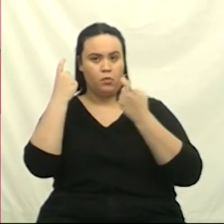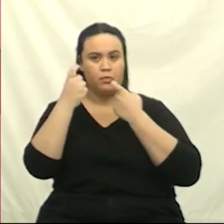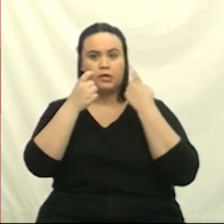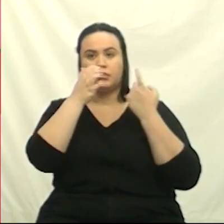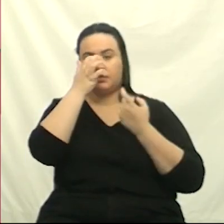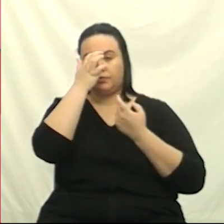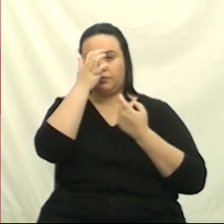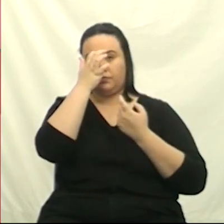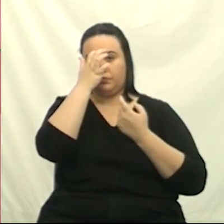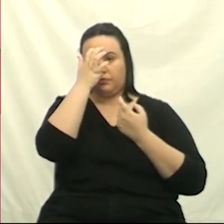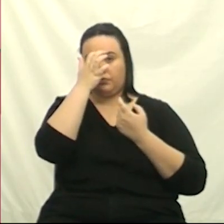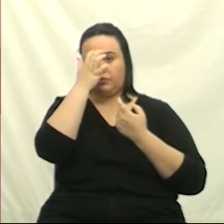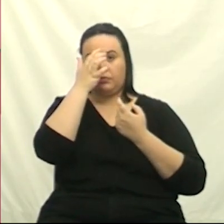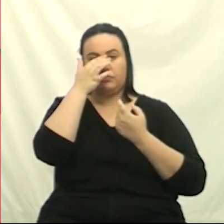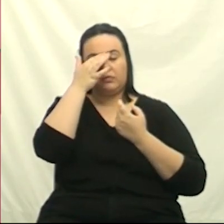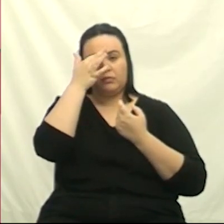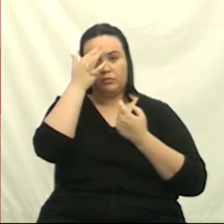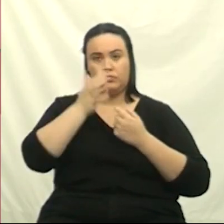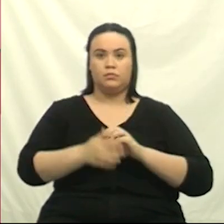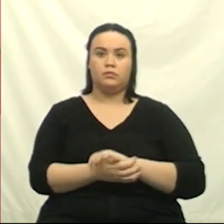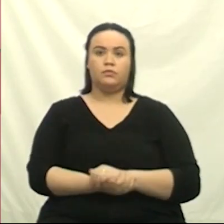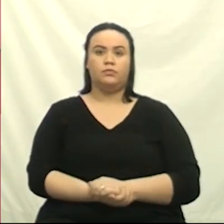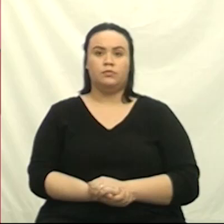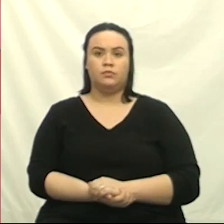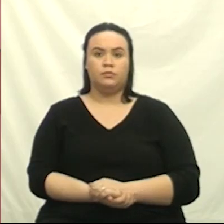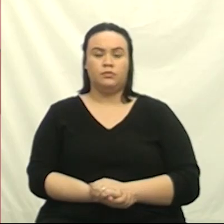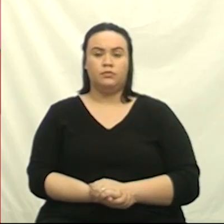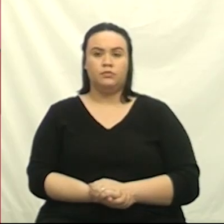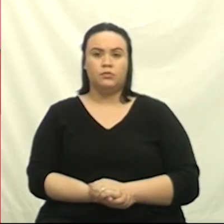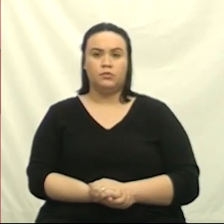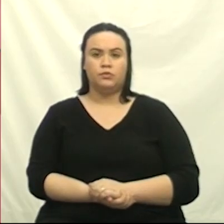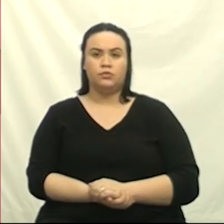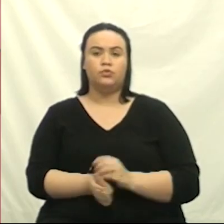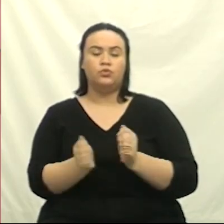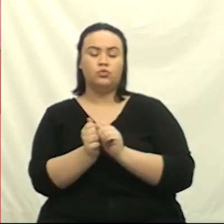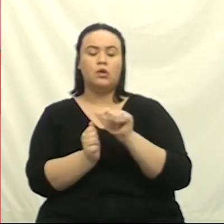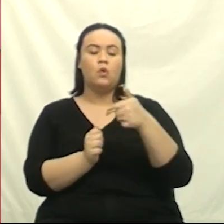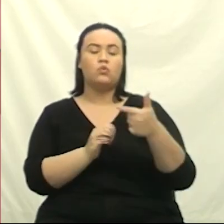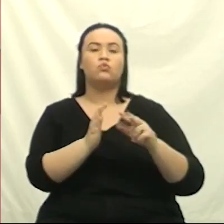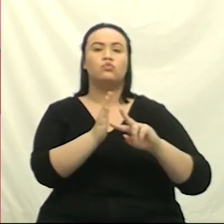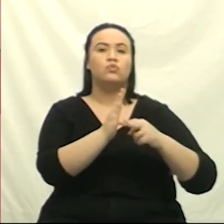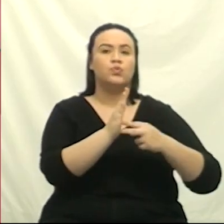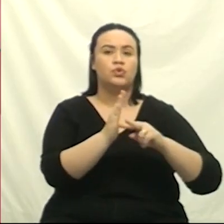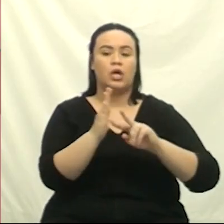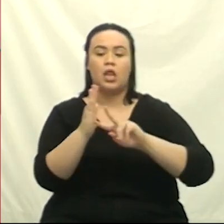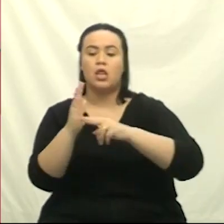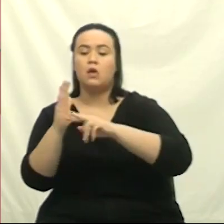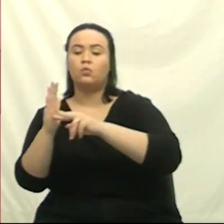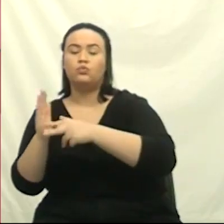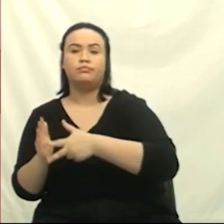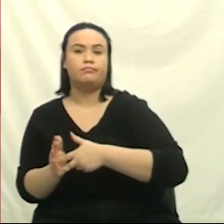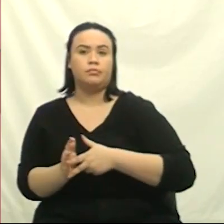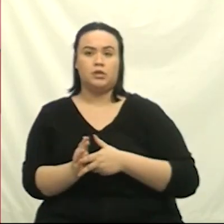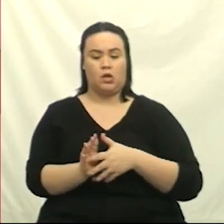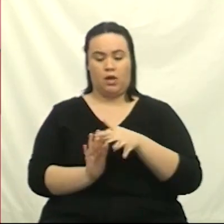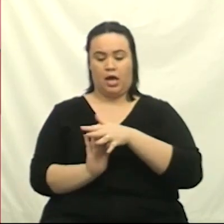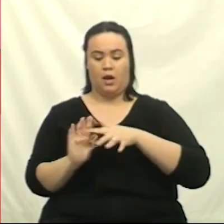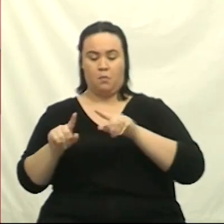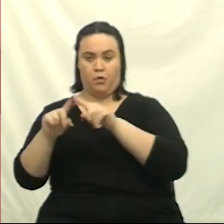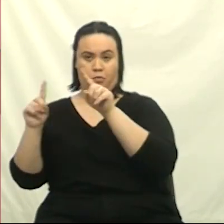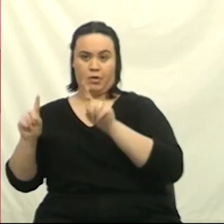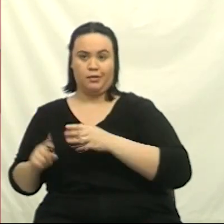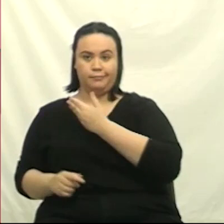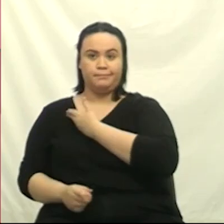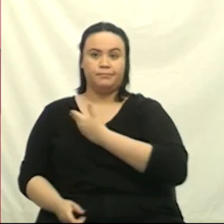essa de fato com essa reivindicação junto a outros sindicatos de outras categorias que não do serviço público do